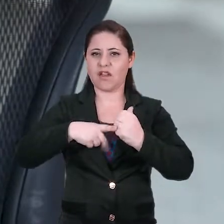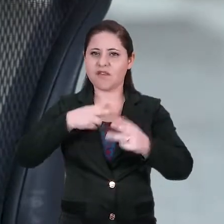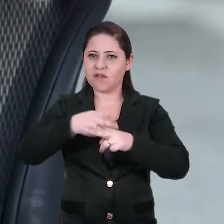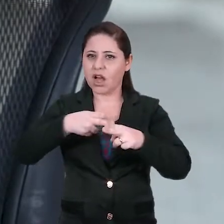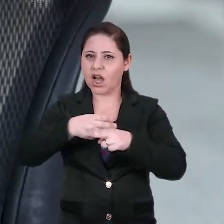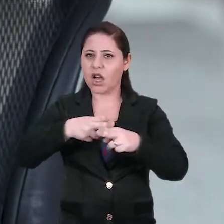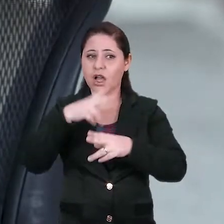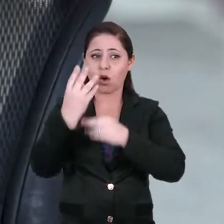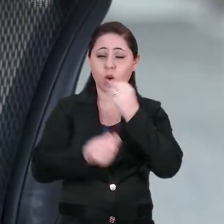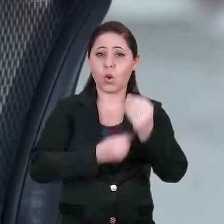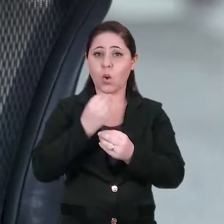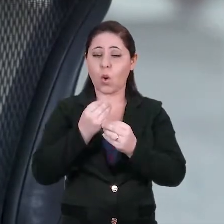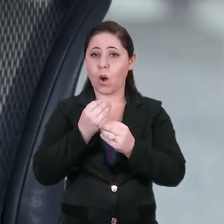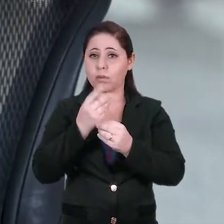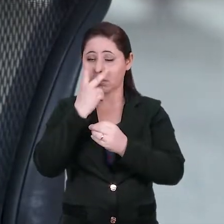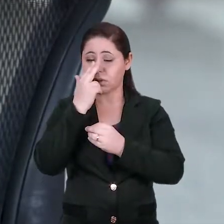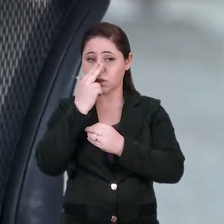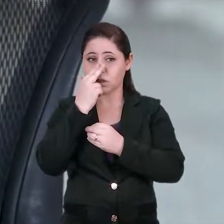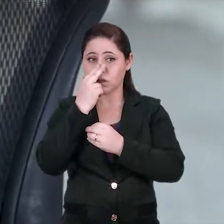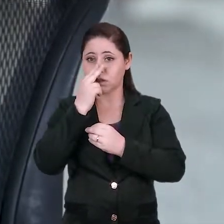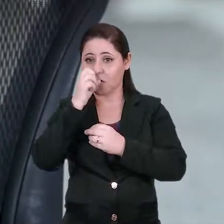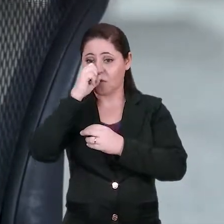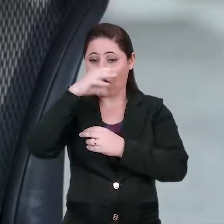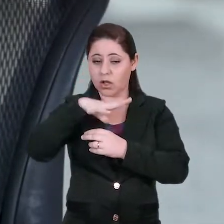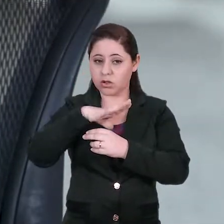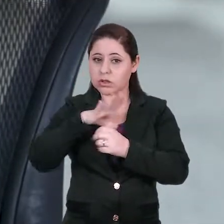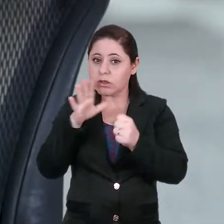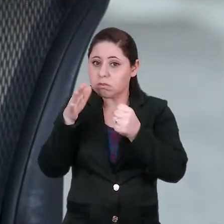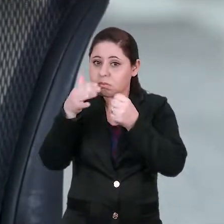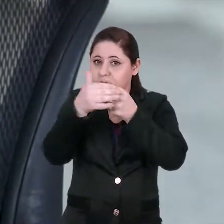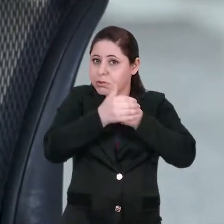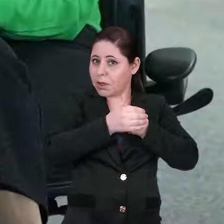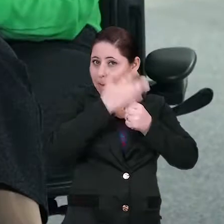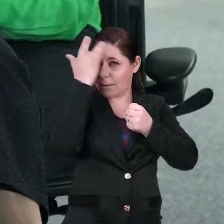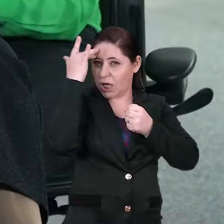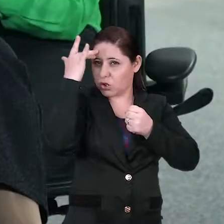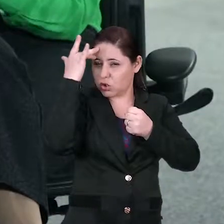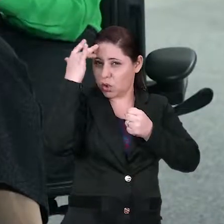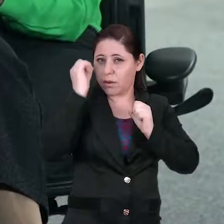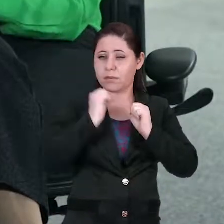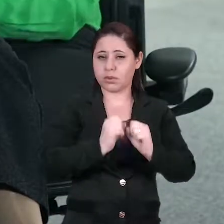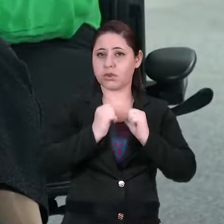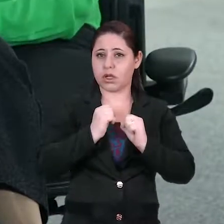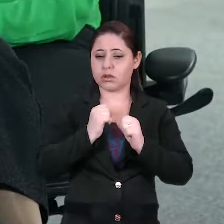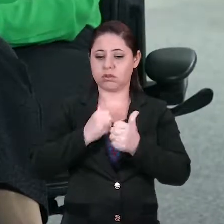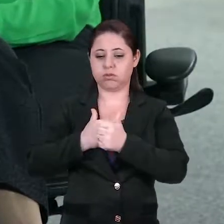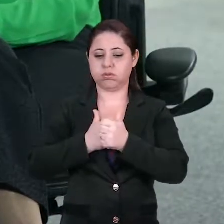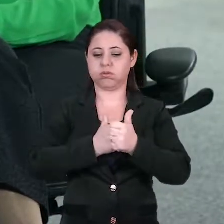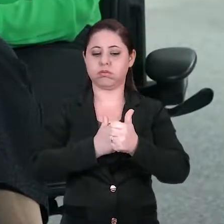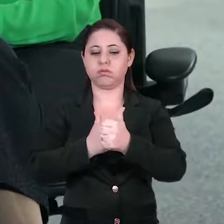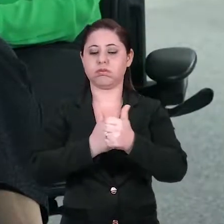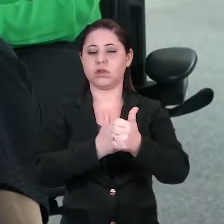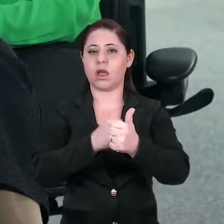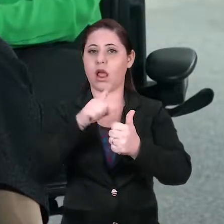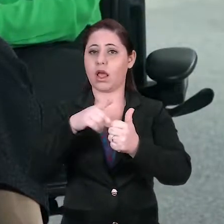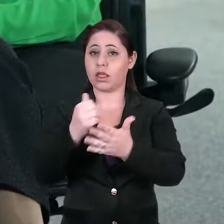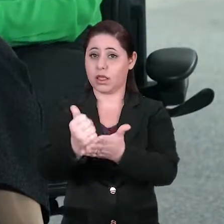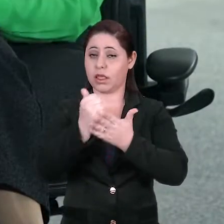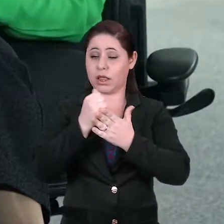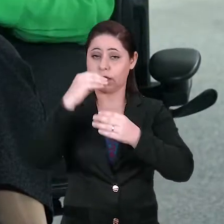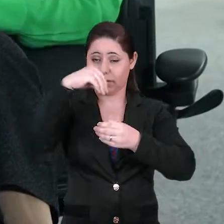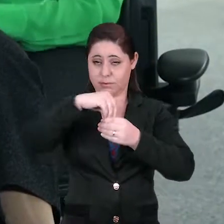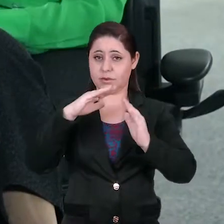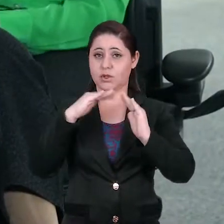essas coisas todas, que a forma que eles tinham de se resguardar de algum meliante que pudesse acompanhá-los